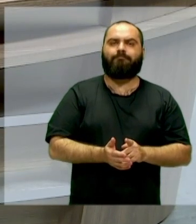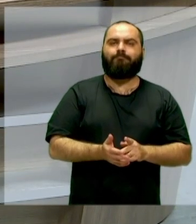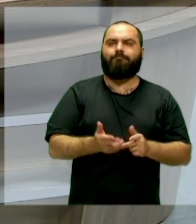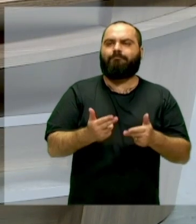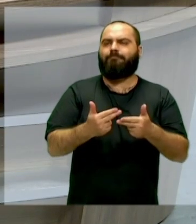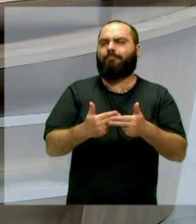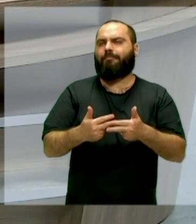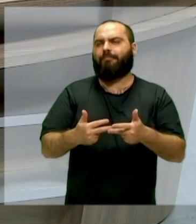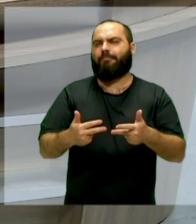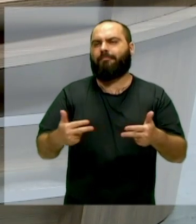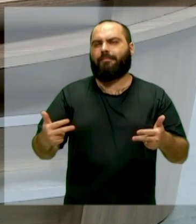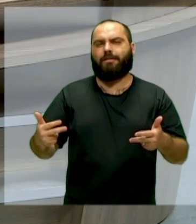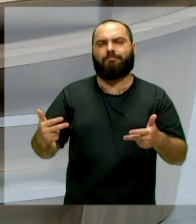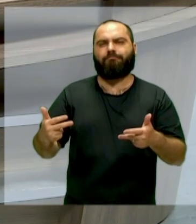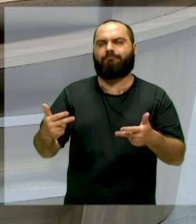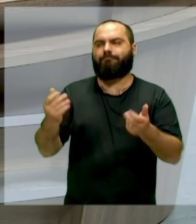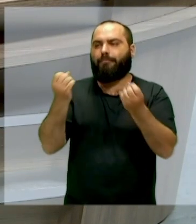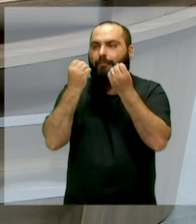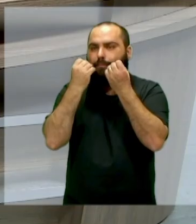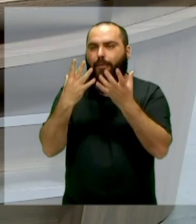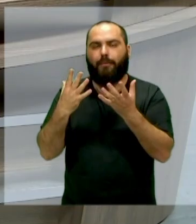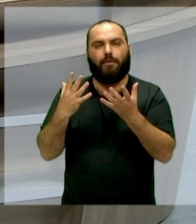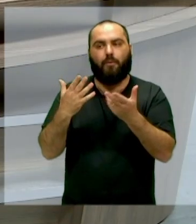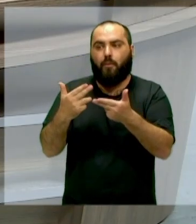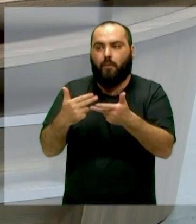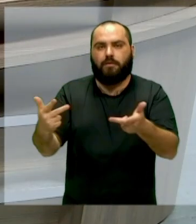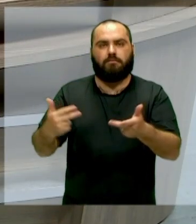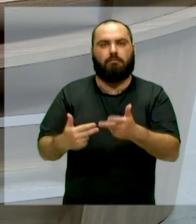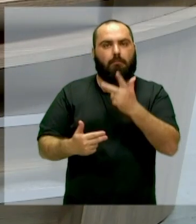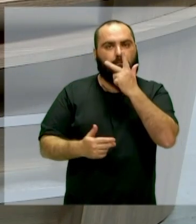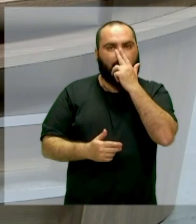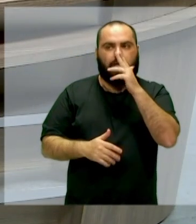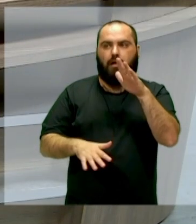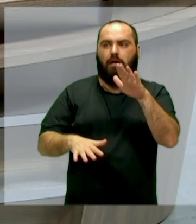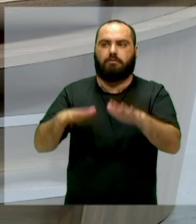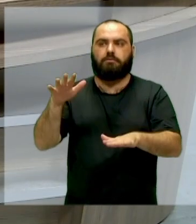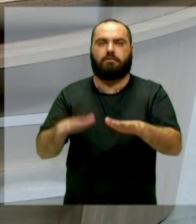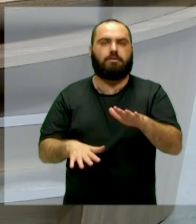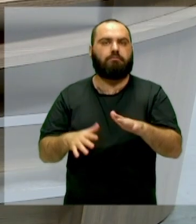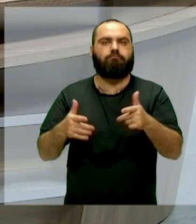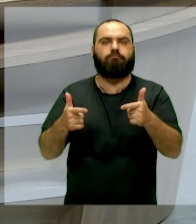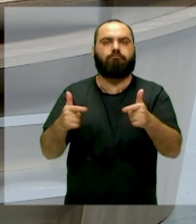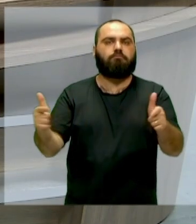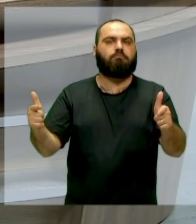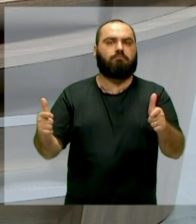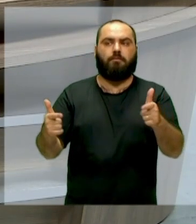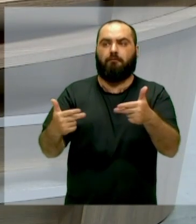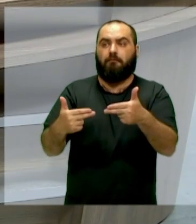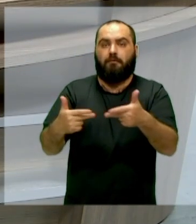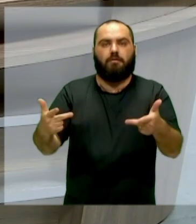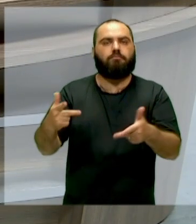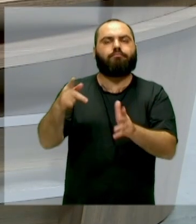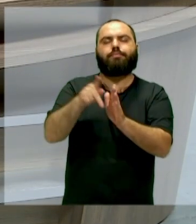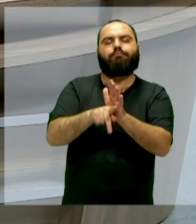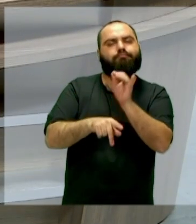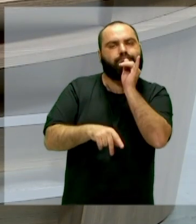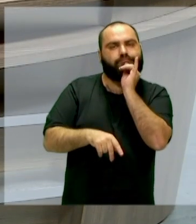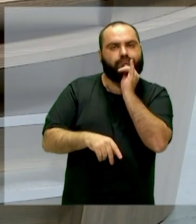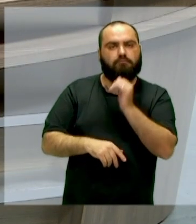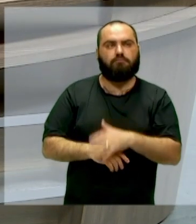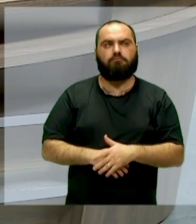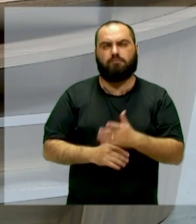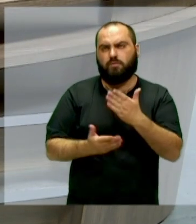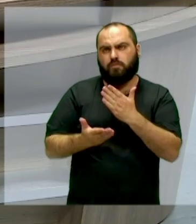iniciativas iniciativas boas que eu não sei porque às vezes elas não são replicadas por exemplo tem vários projetos acho que inclusive